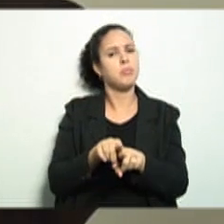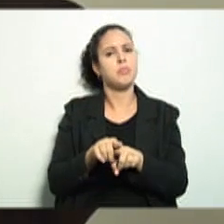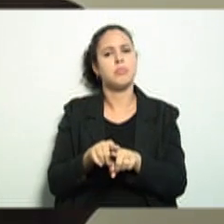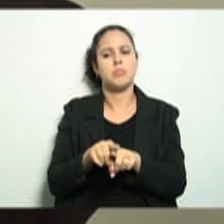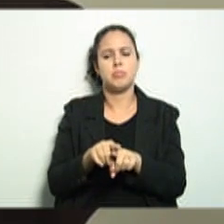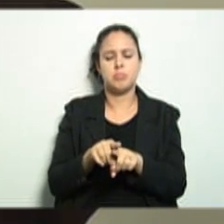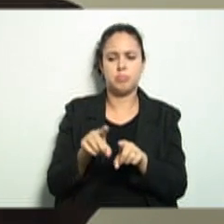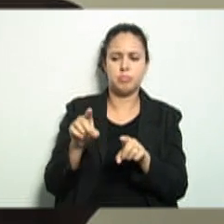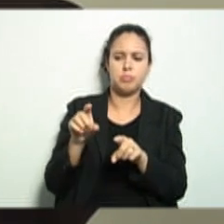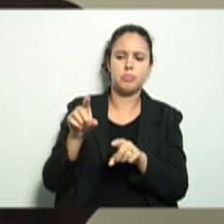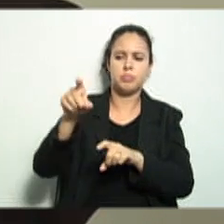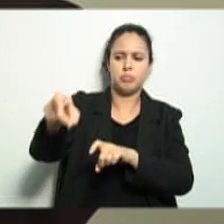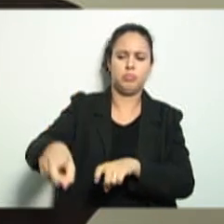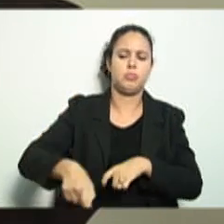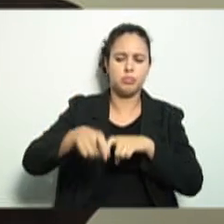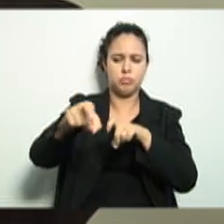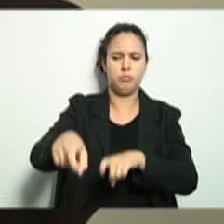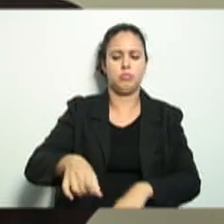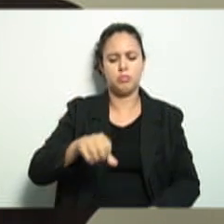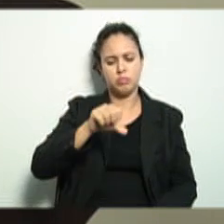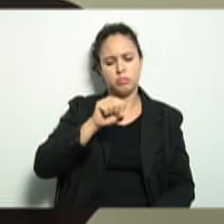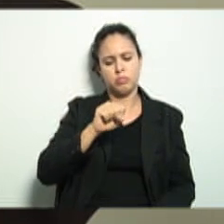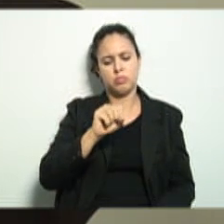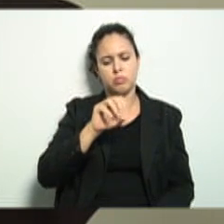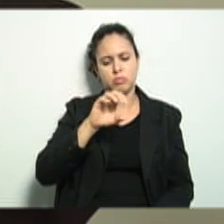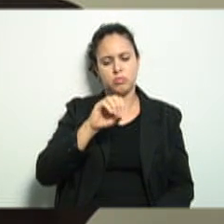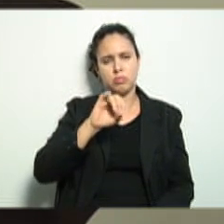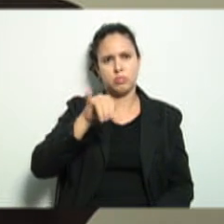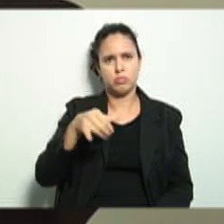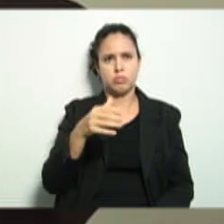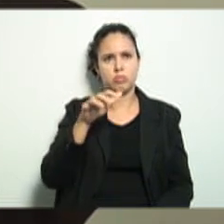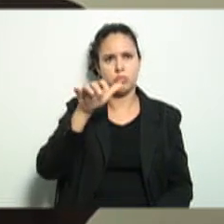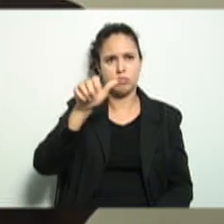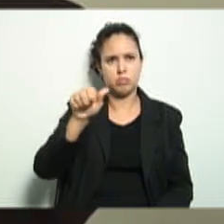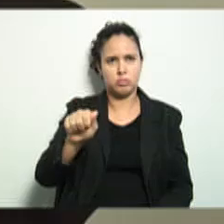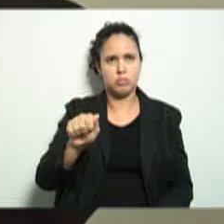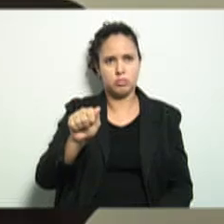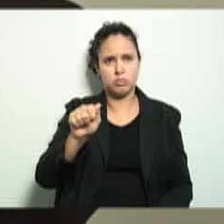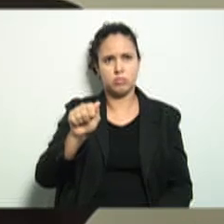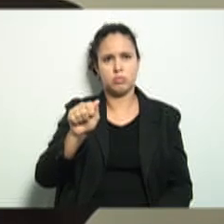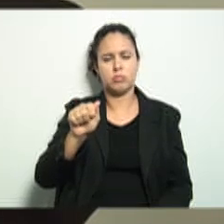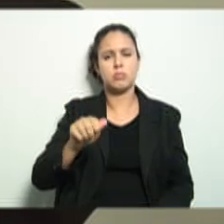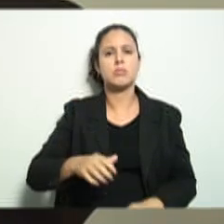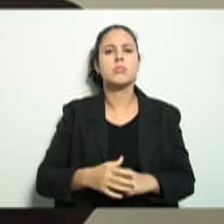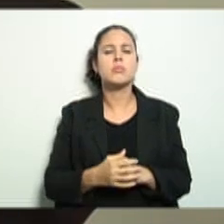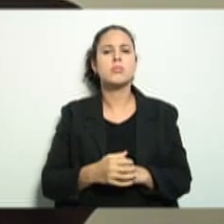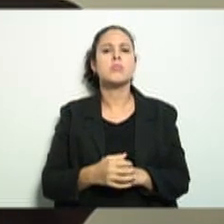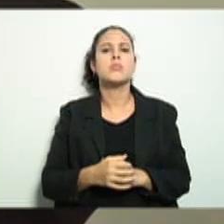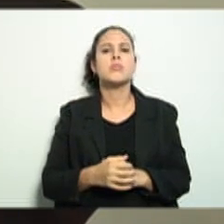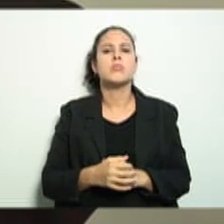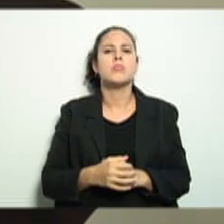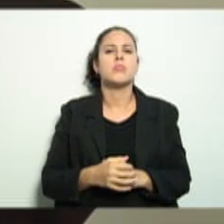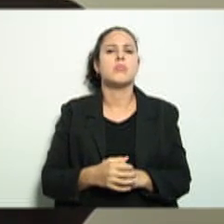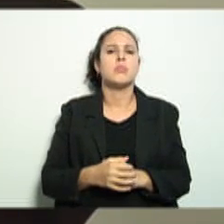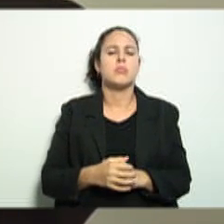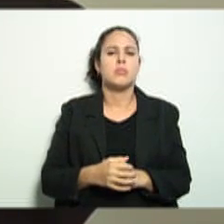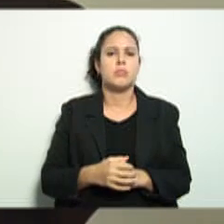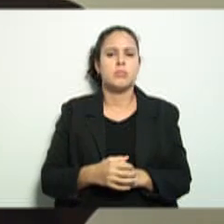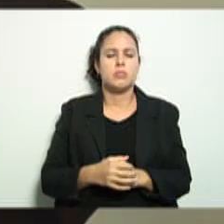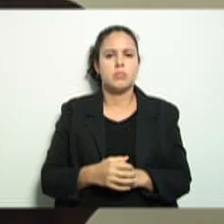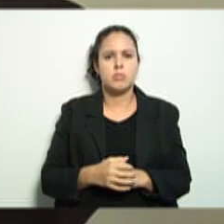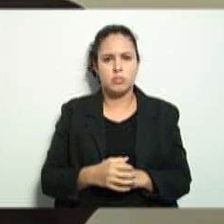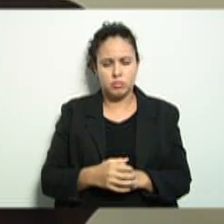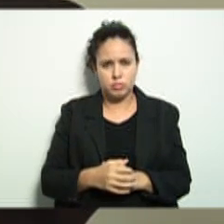outras produções, como podemos dizer, a indústria leiteira também é muito forte, falando aqui das